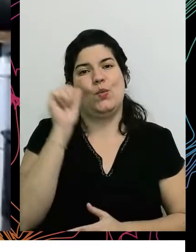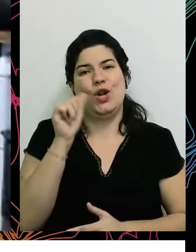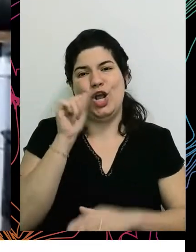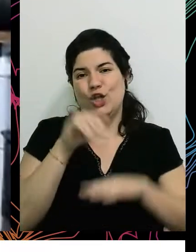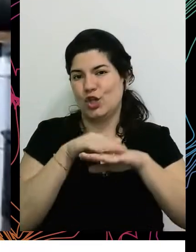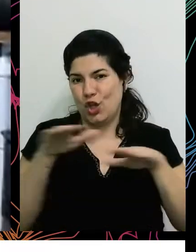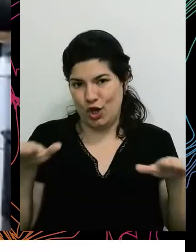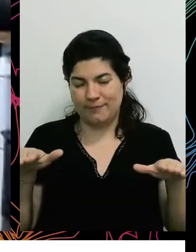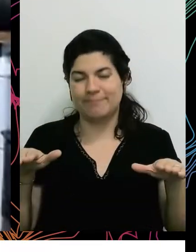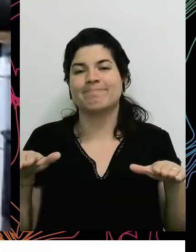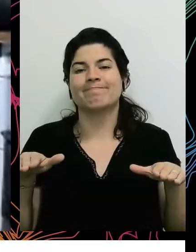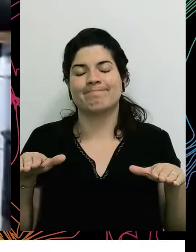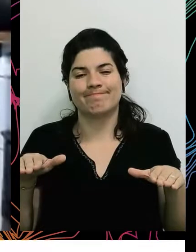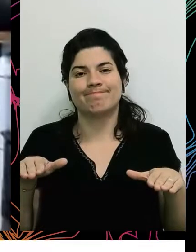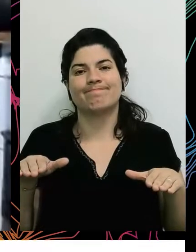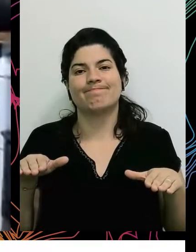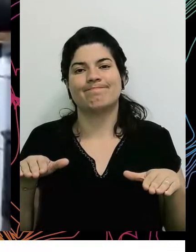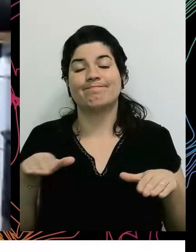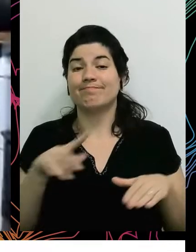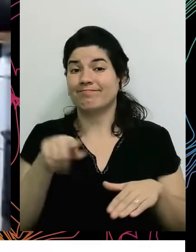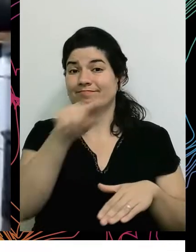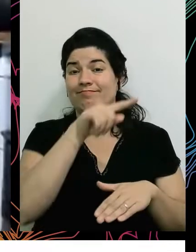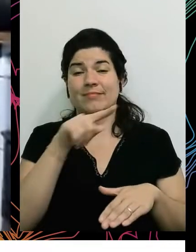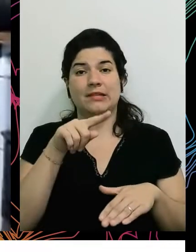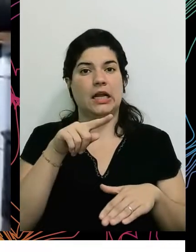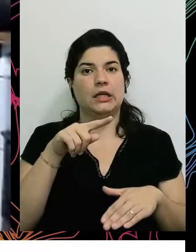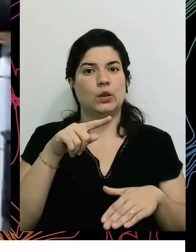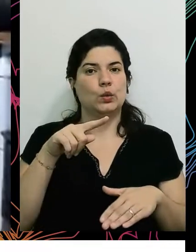né? Então eles não esperavam